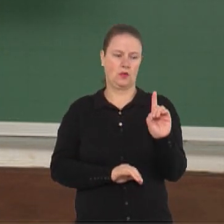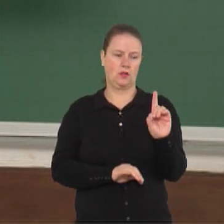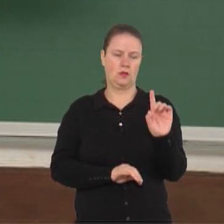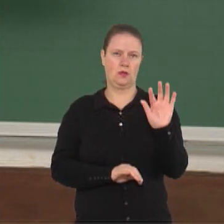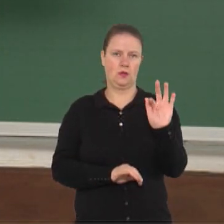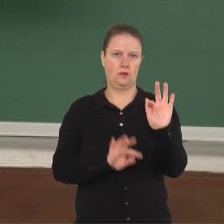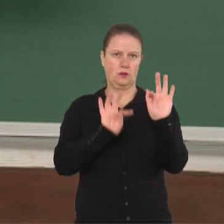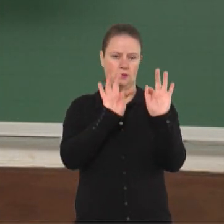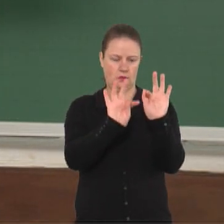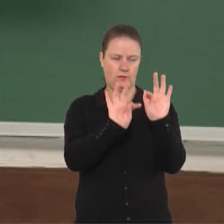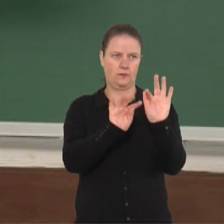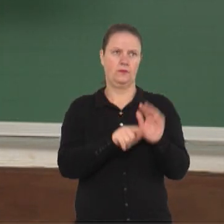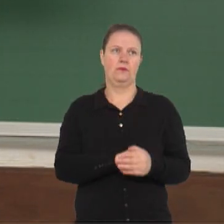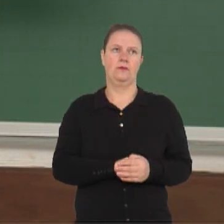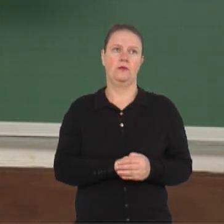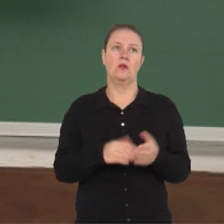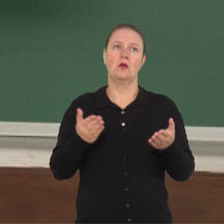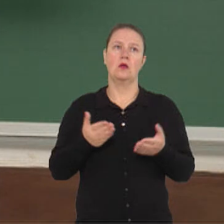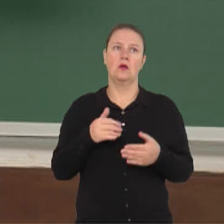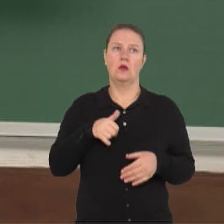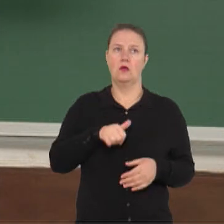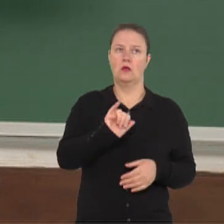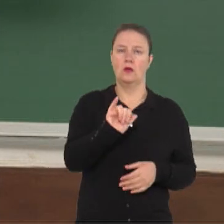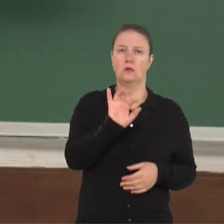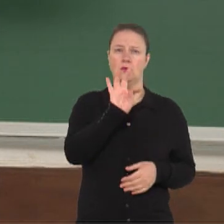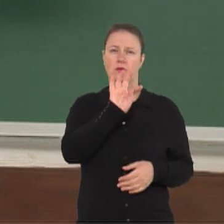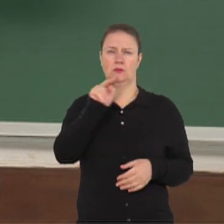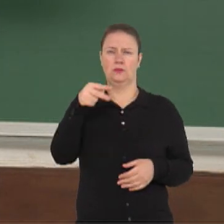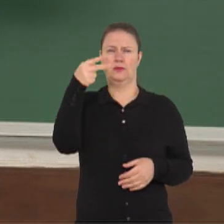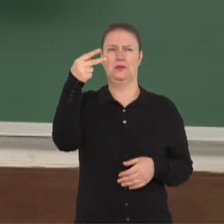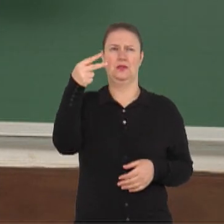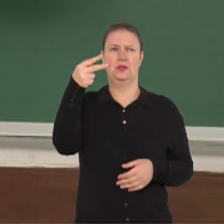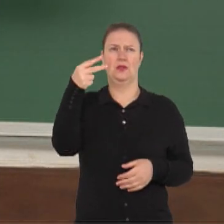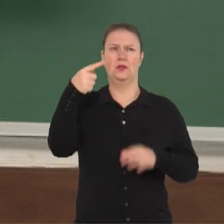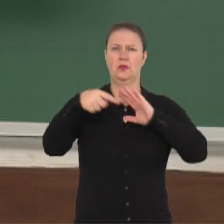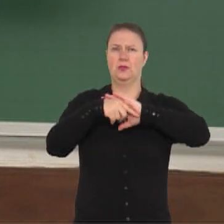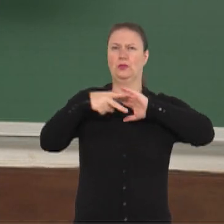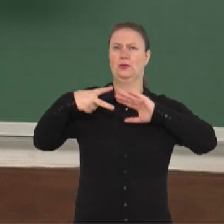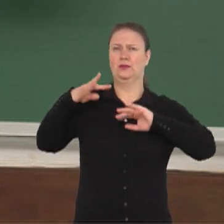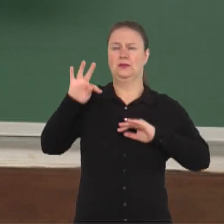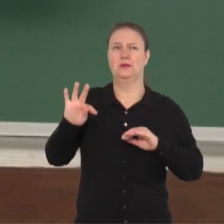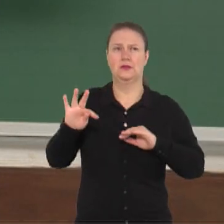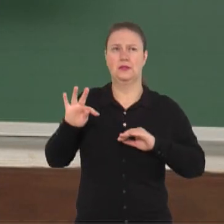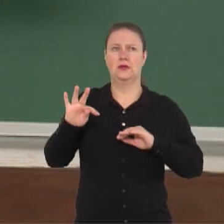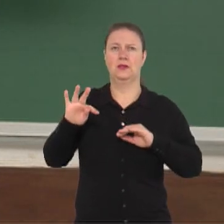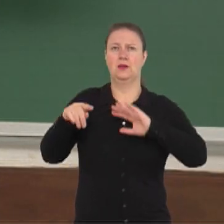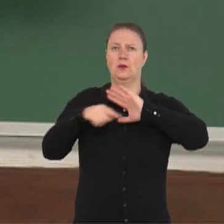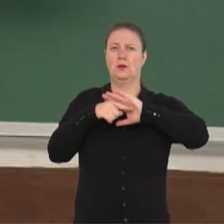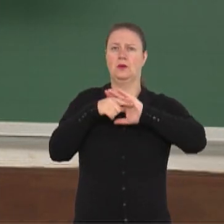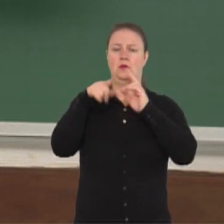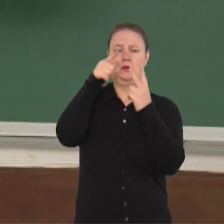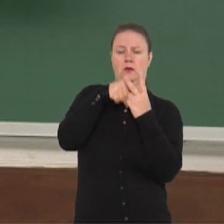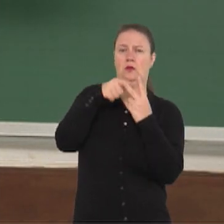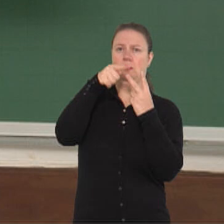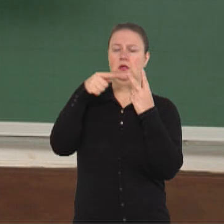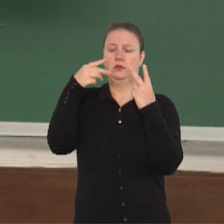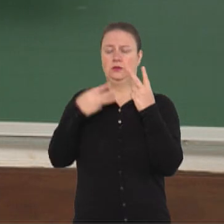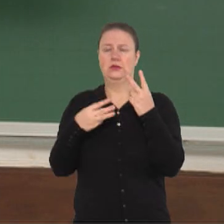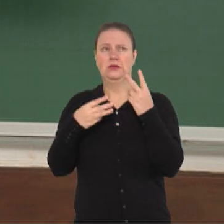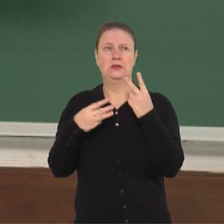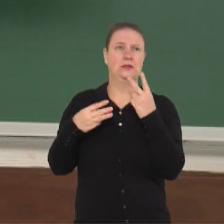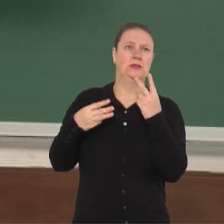yt² menos 2t menos raiz de 3. Falei assim, agora confundiu tudo, professor. Se preocupe em